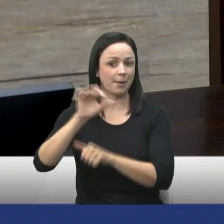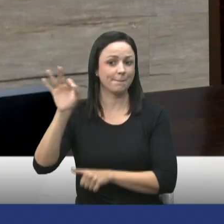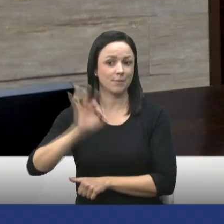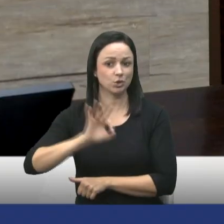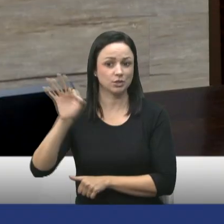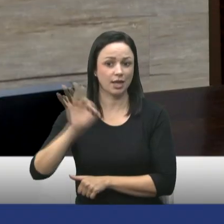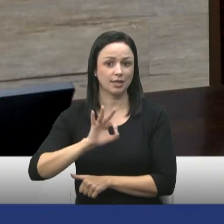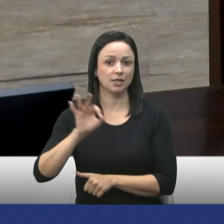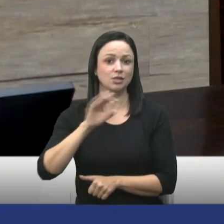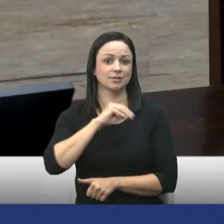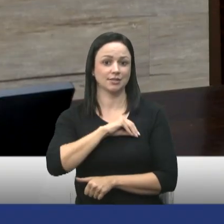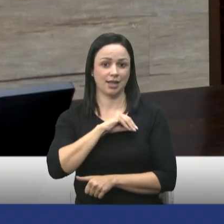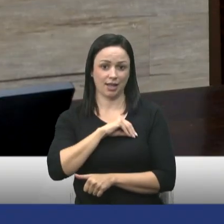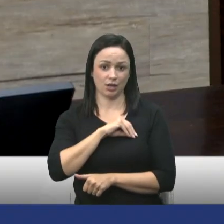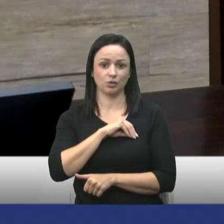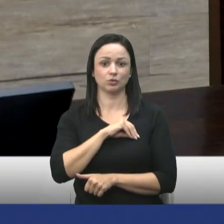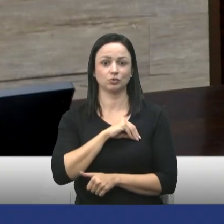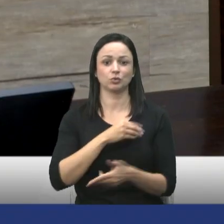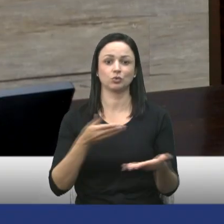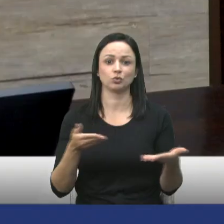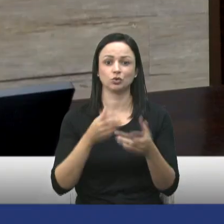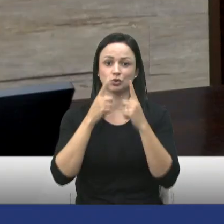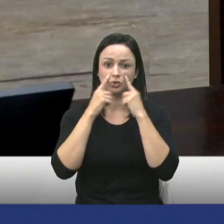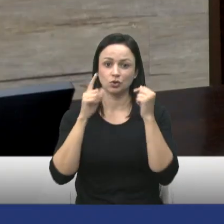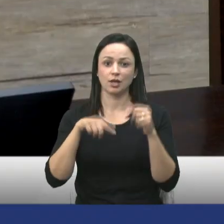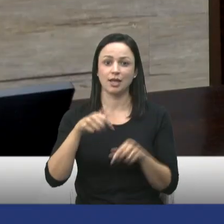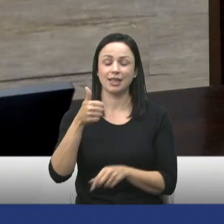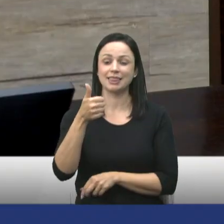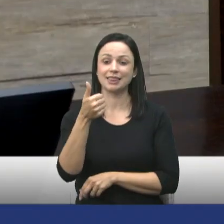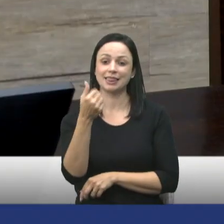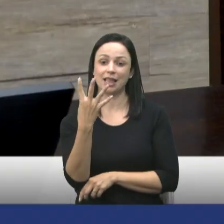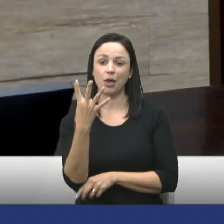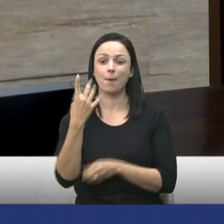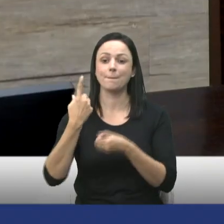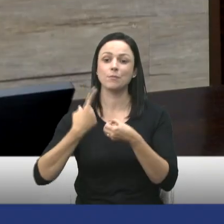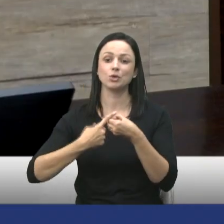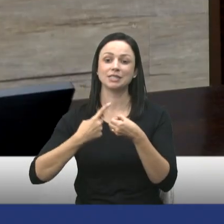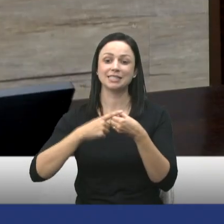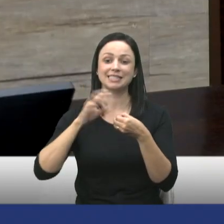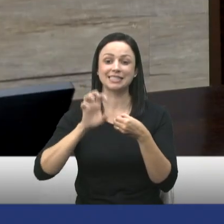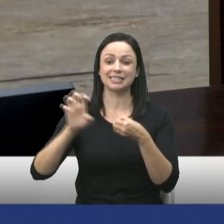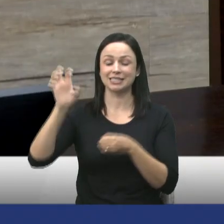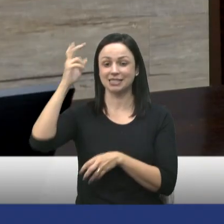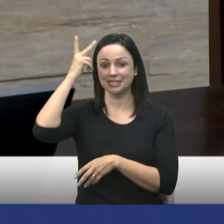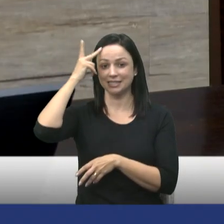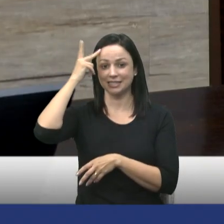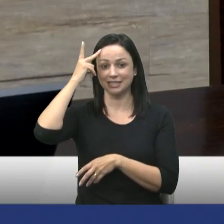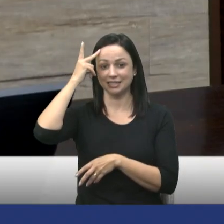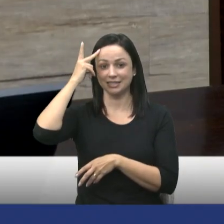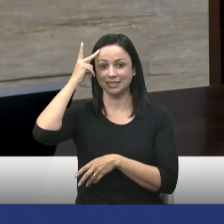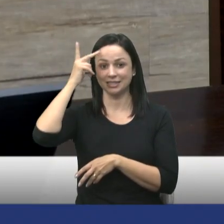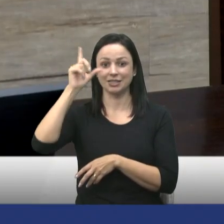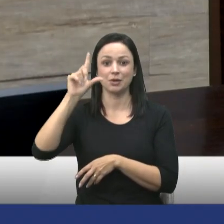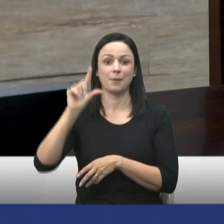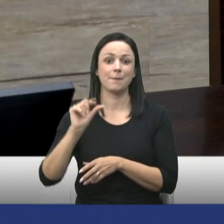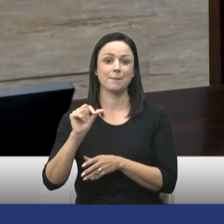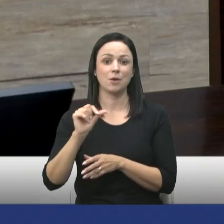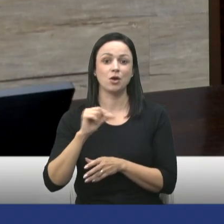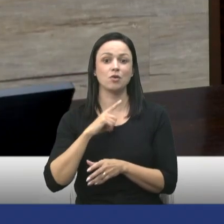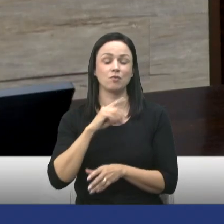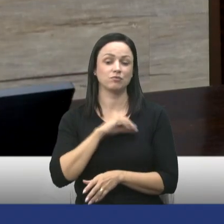de folha, que hoje Jaú aqui é o 14º município do estado de São Paulo com menor índice de